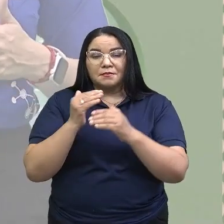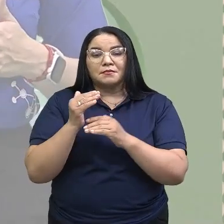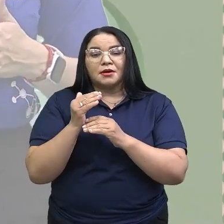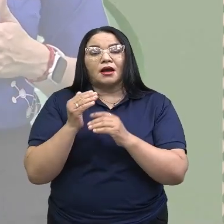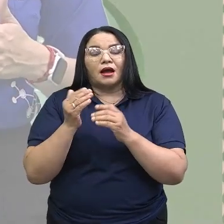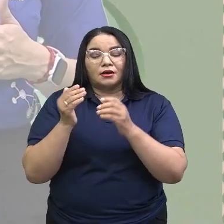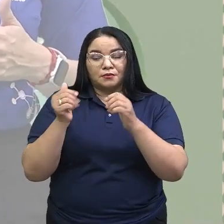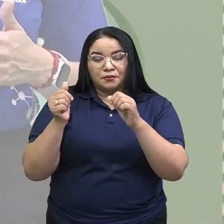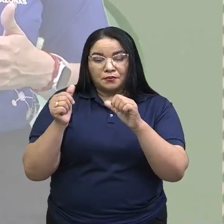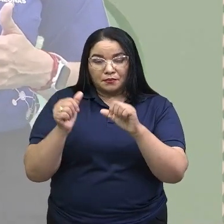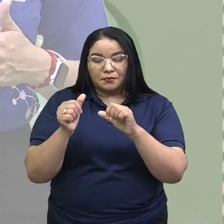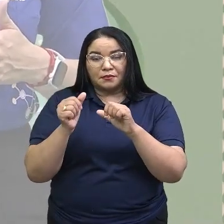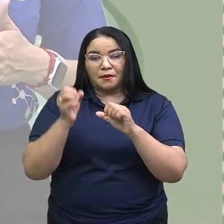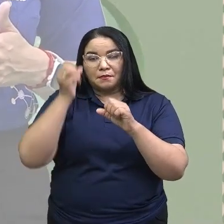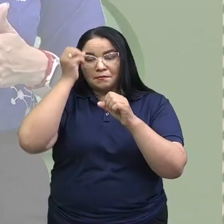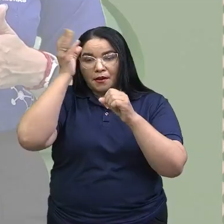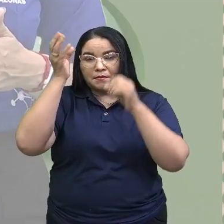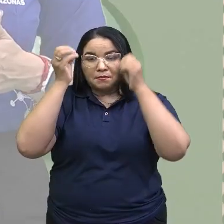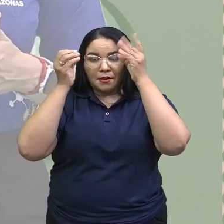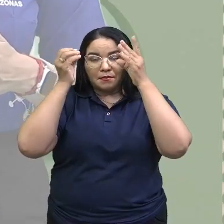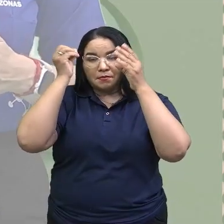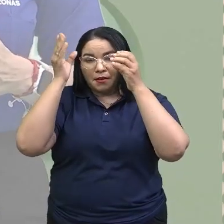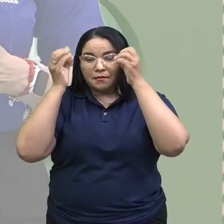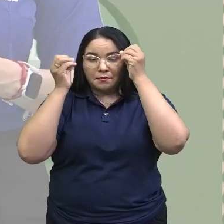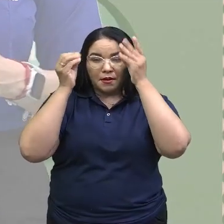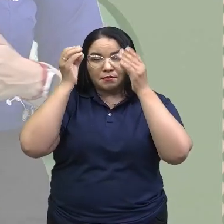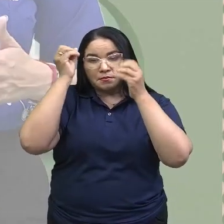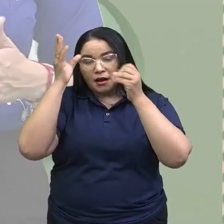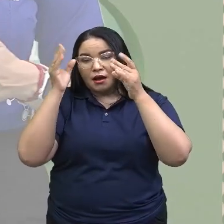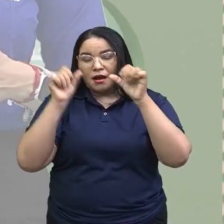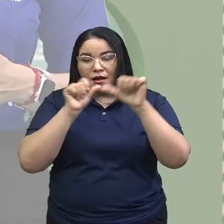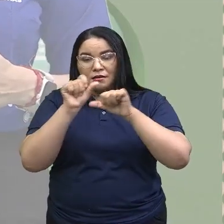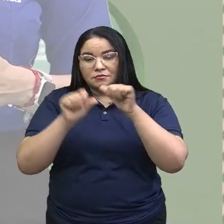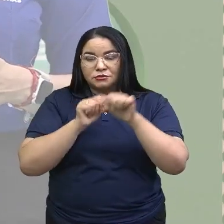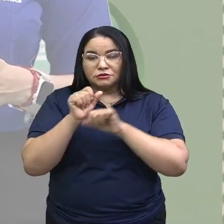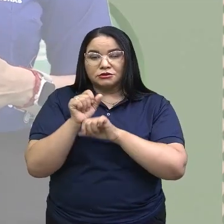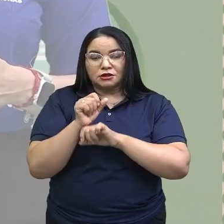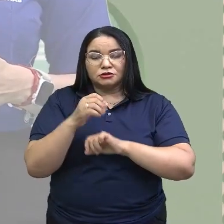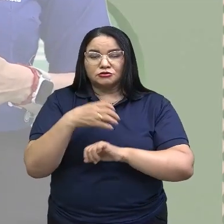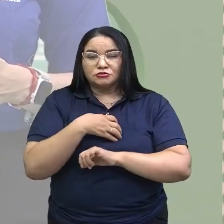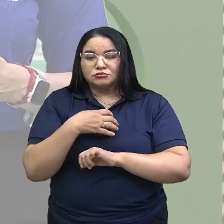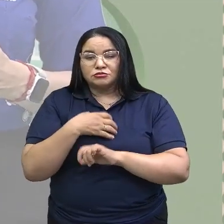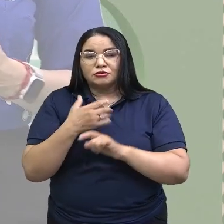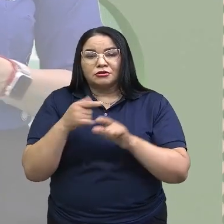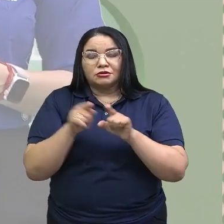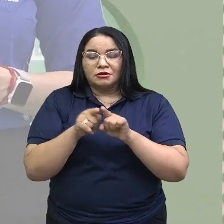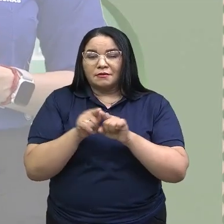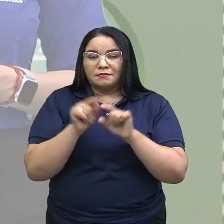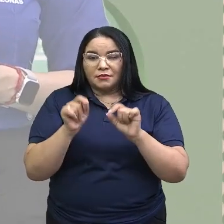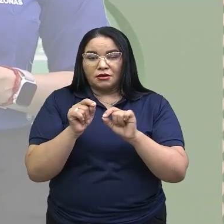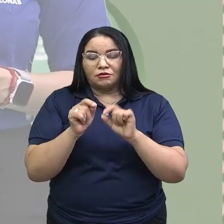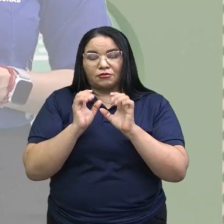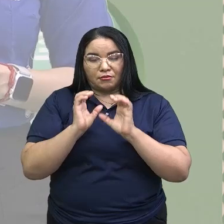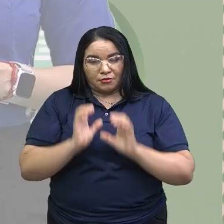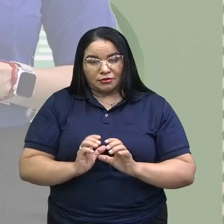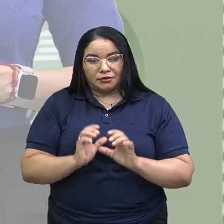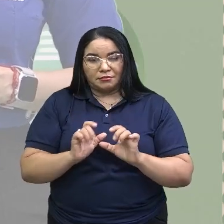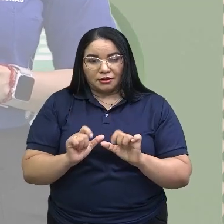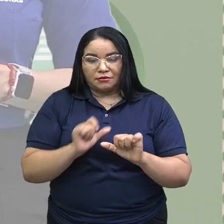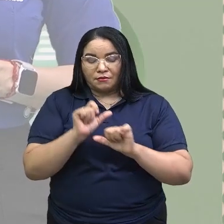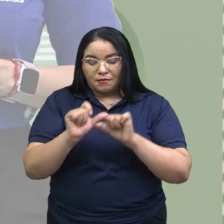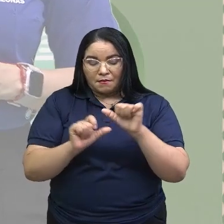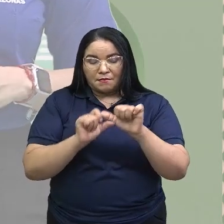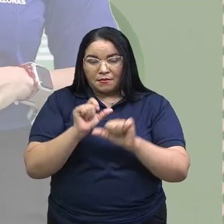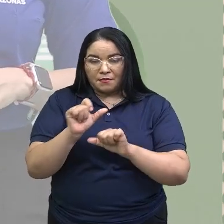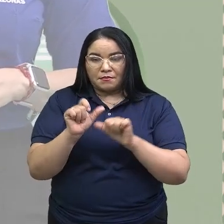e aí vai aumentando esse estágio, aumentando a alteração de humor, aumentando ali a alteração do comportamento também. E